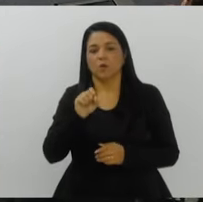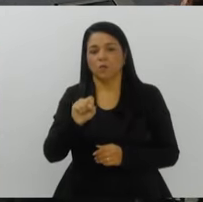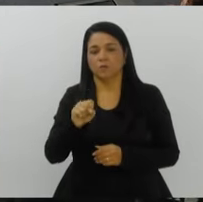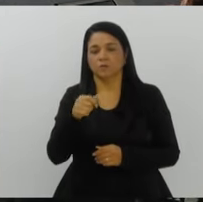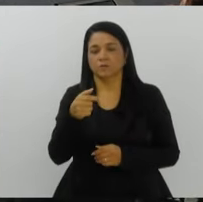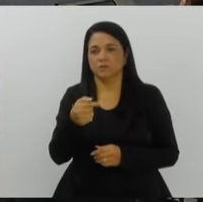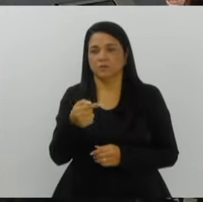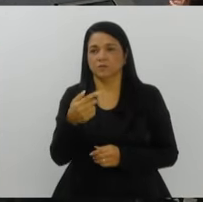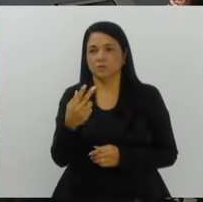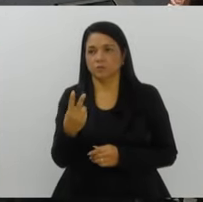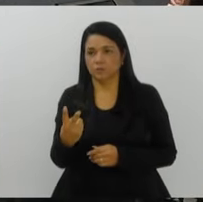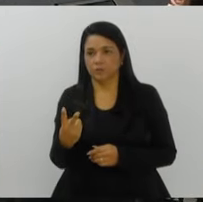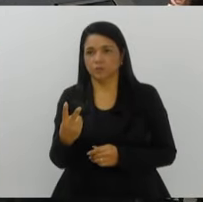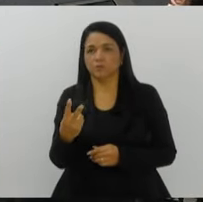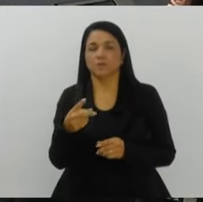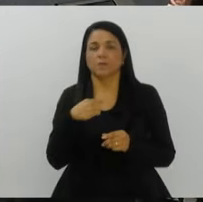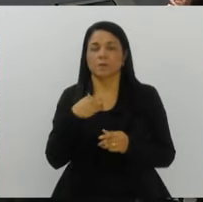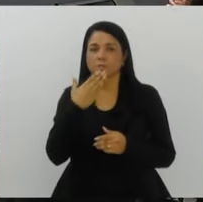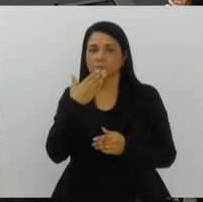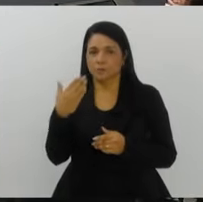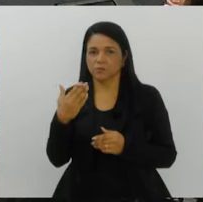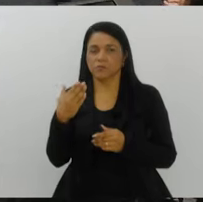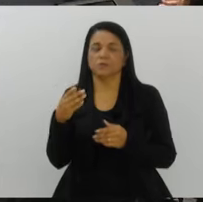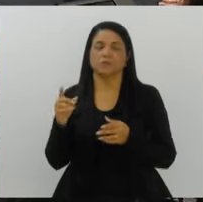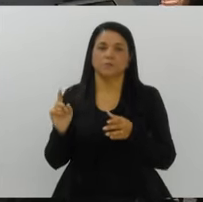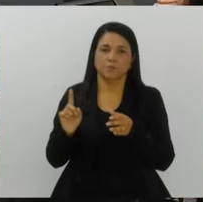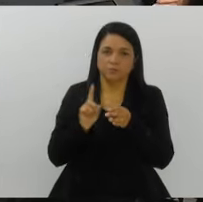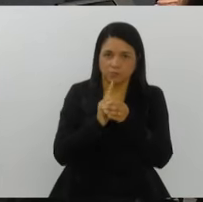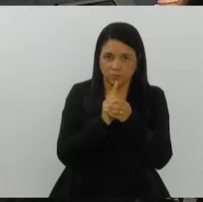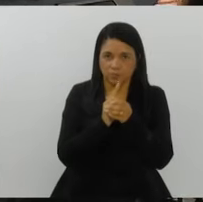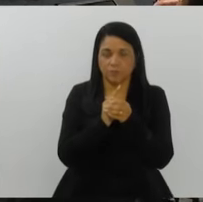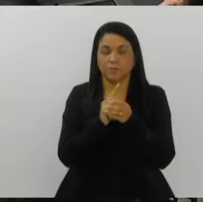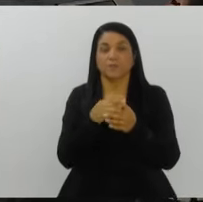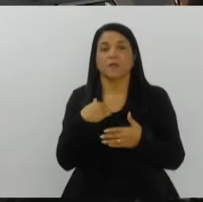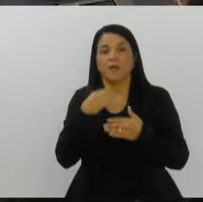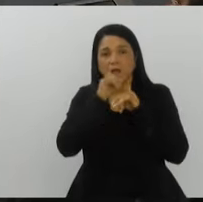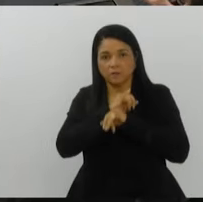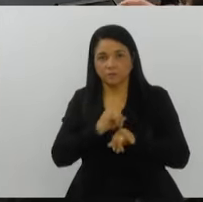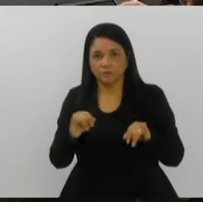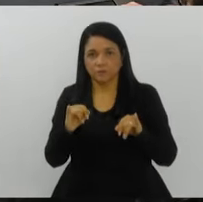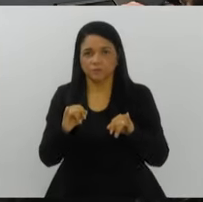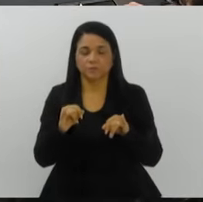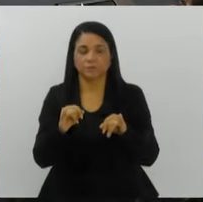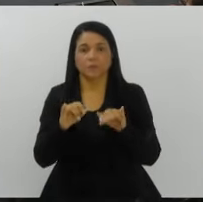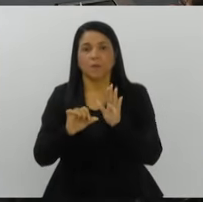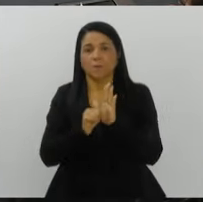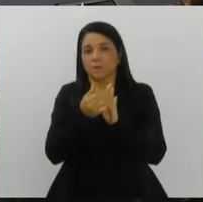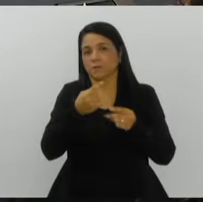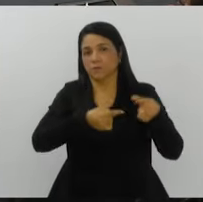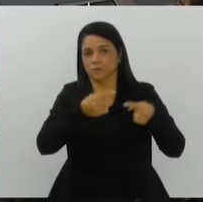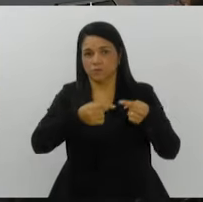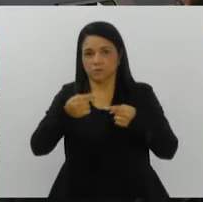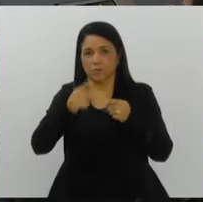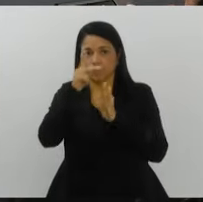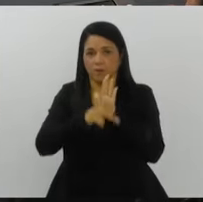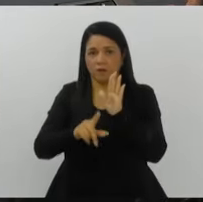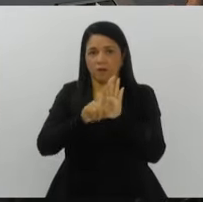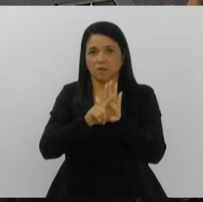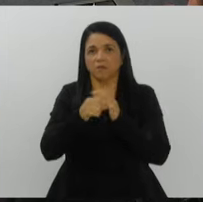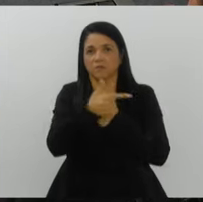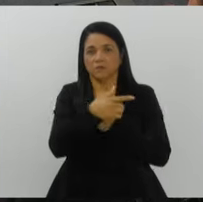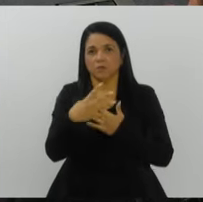também. Da deputada Dani também, coautoria. Anuncio. Em primeira discussão, projeto de lei